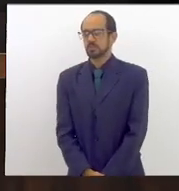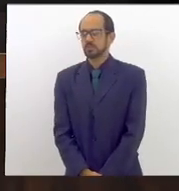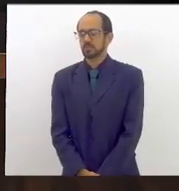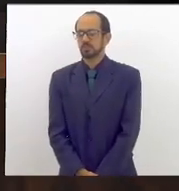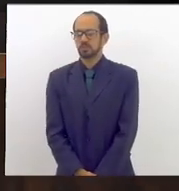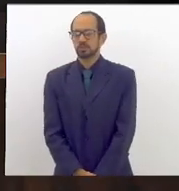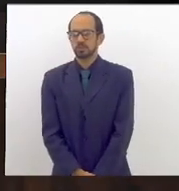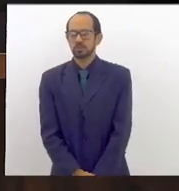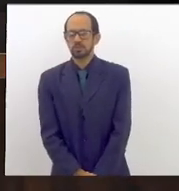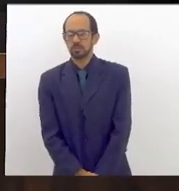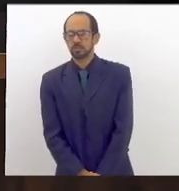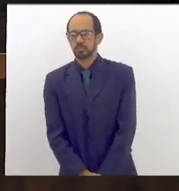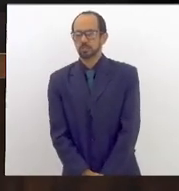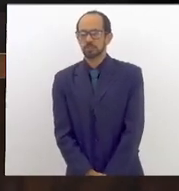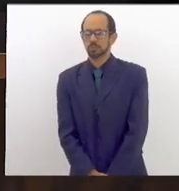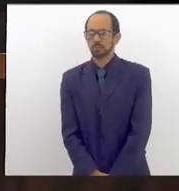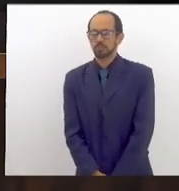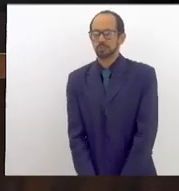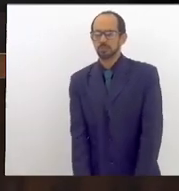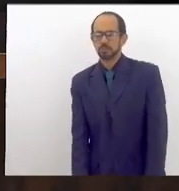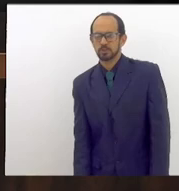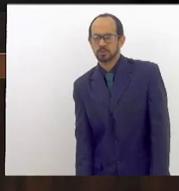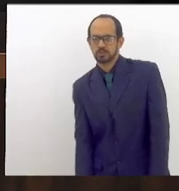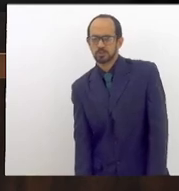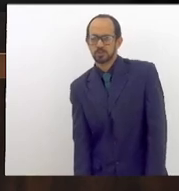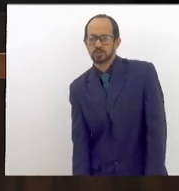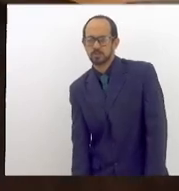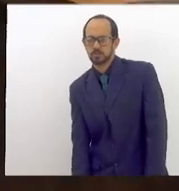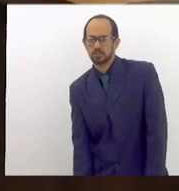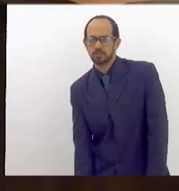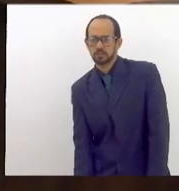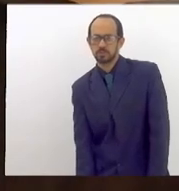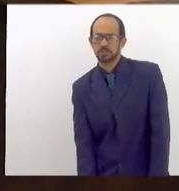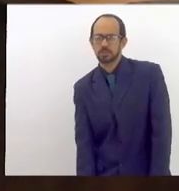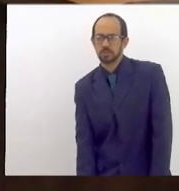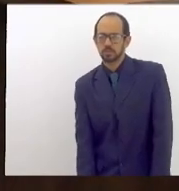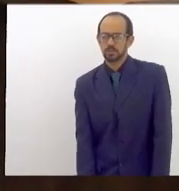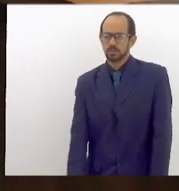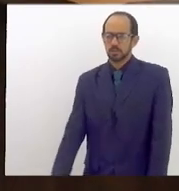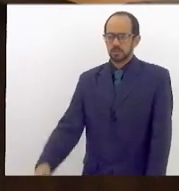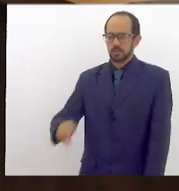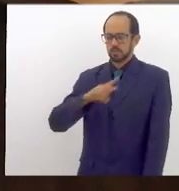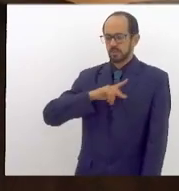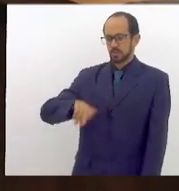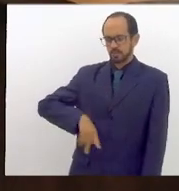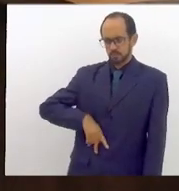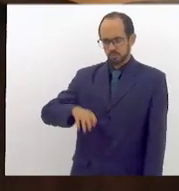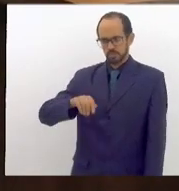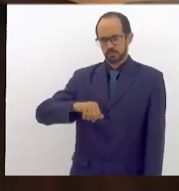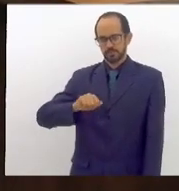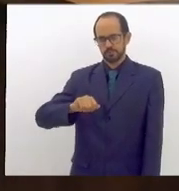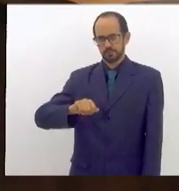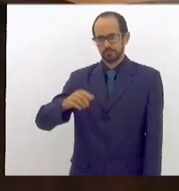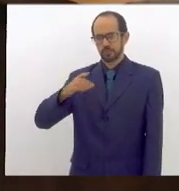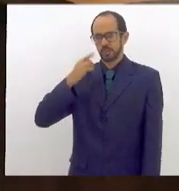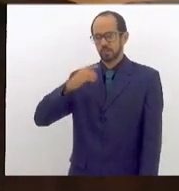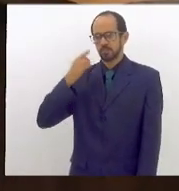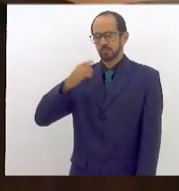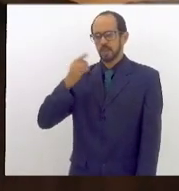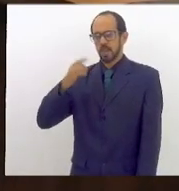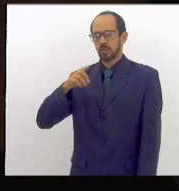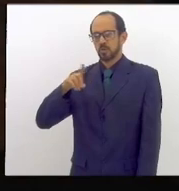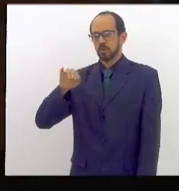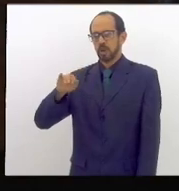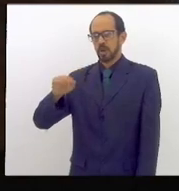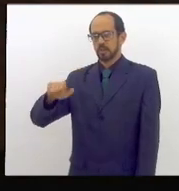estado tem uma uma outra última Presidente Deputado Daniel liberou votou contra